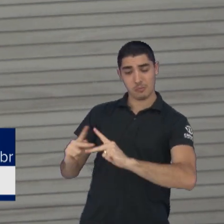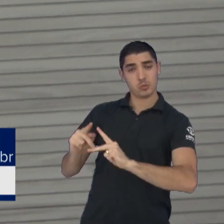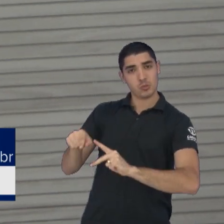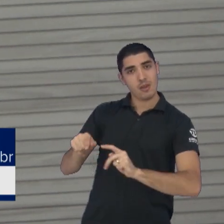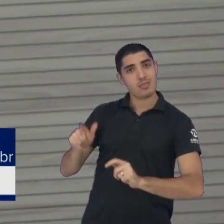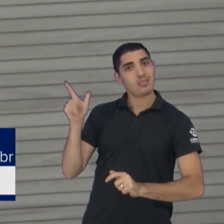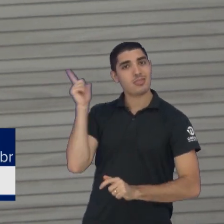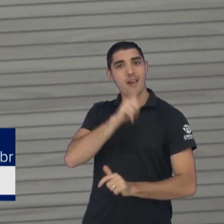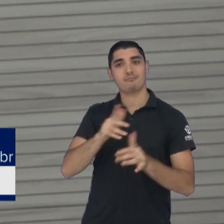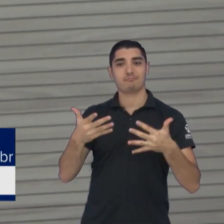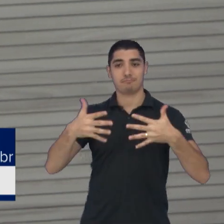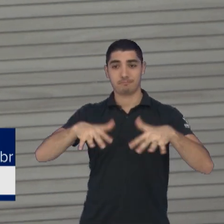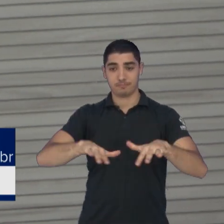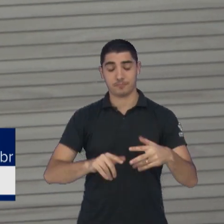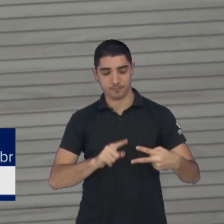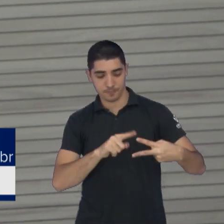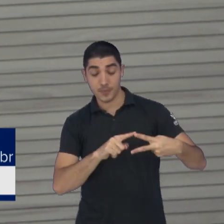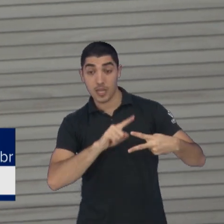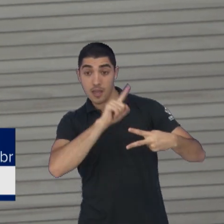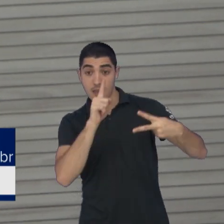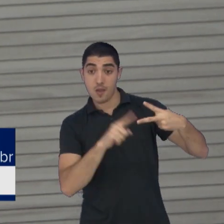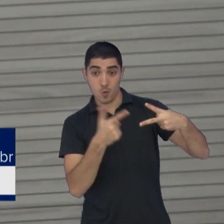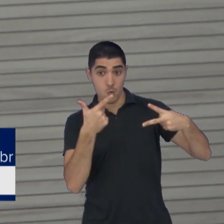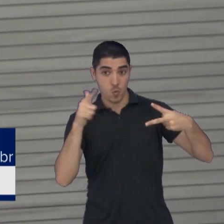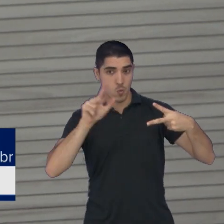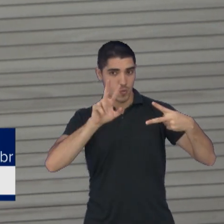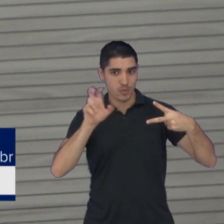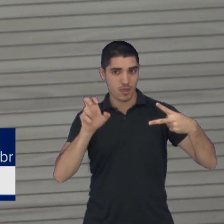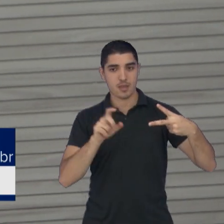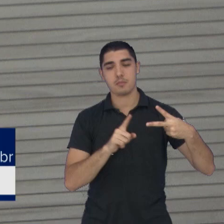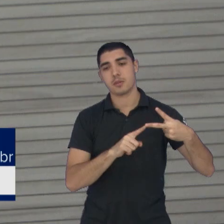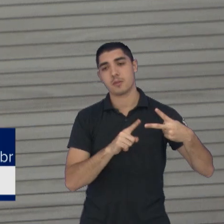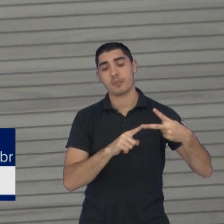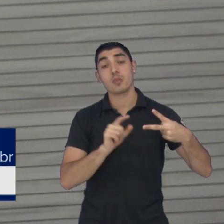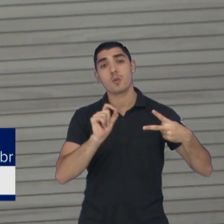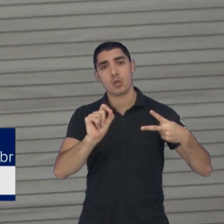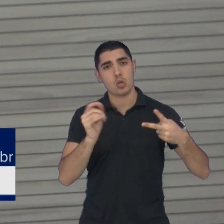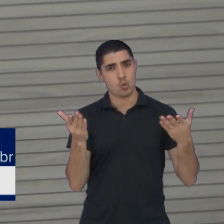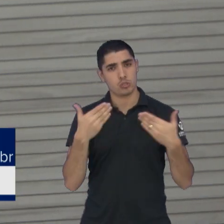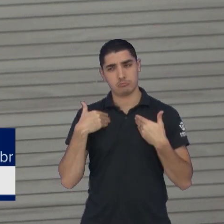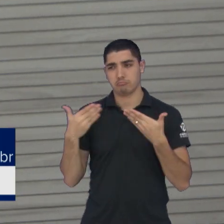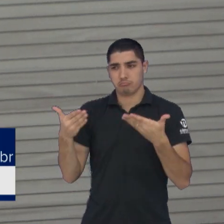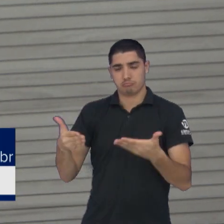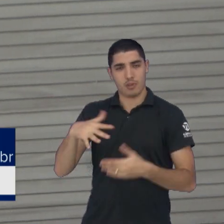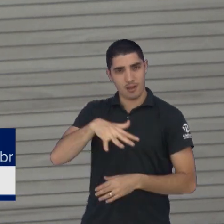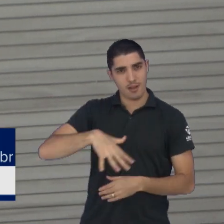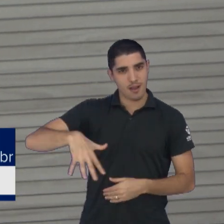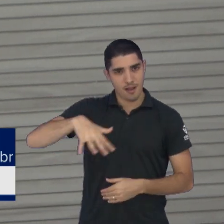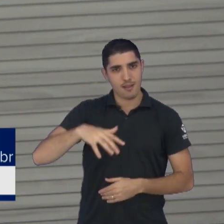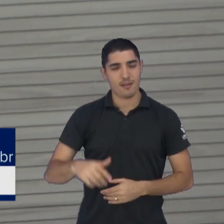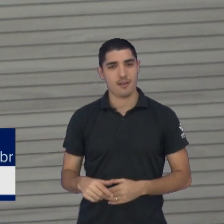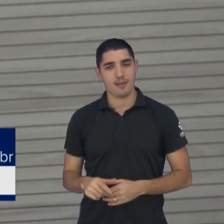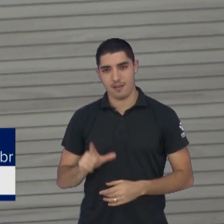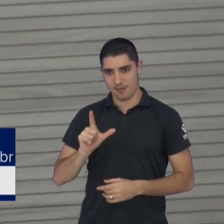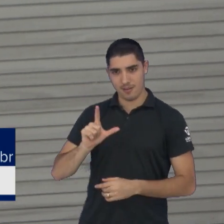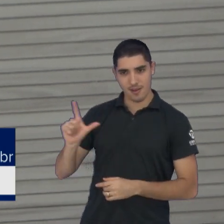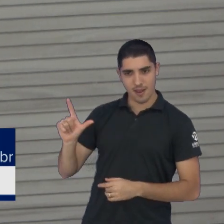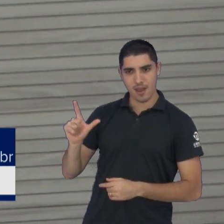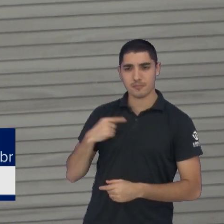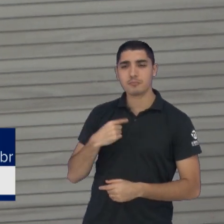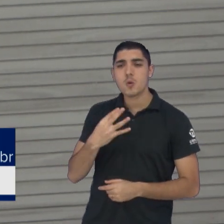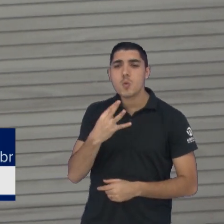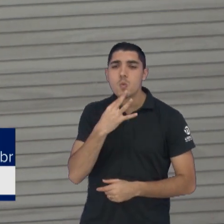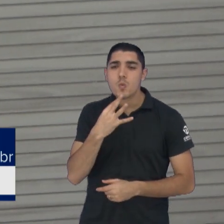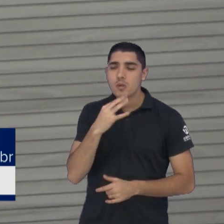inclusiva. Outro assunto que rapidamente eu vou falar aqui, hoje eu estive na região leste, né, para conhecer uma realidade lá de